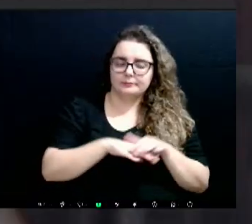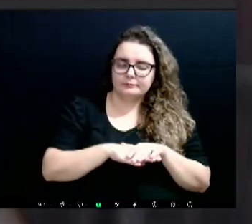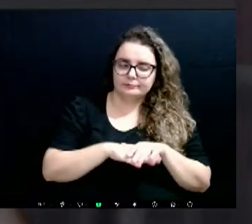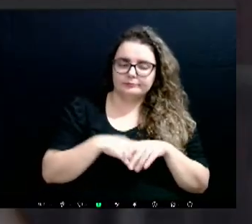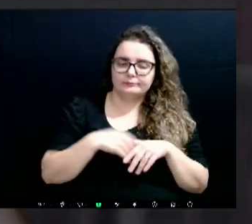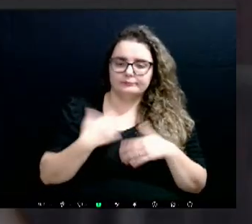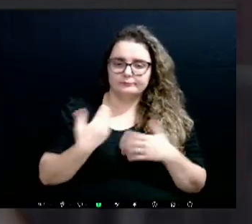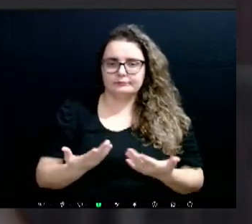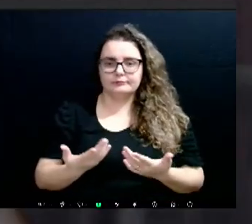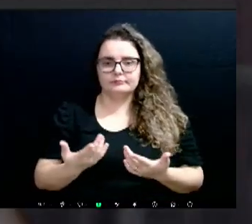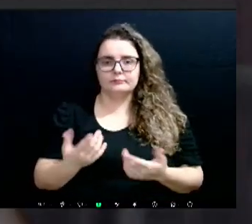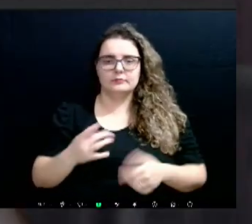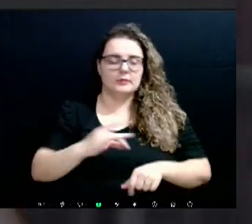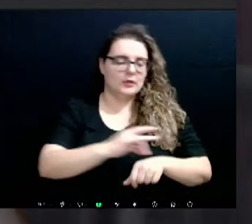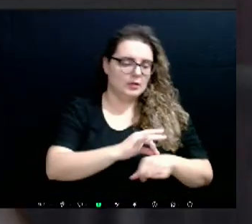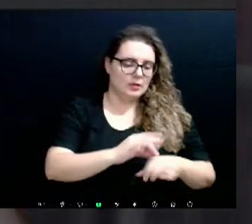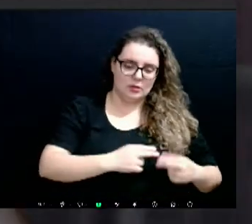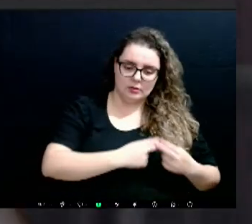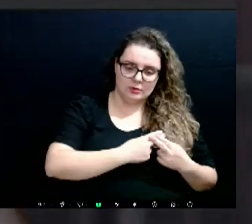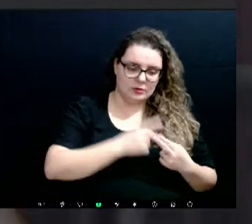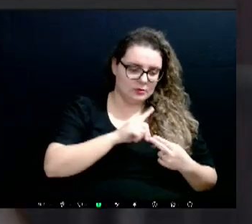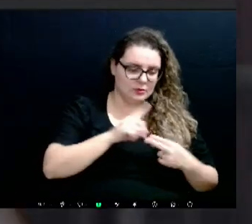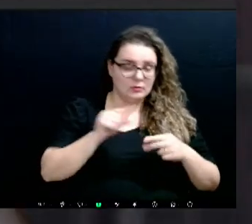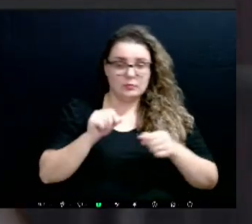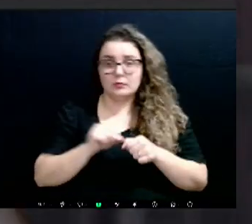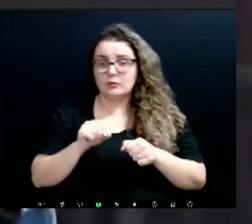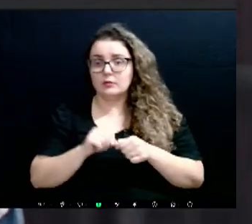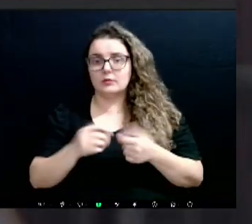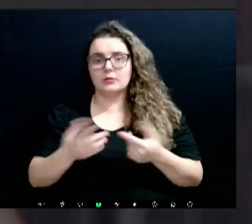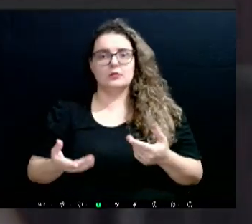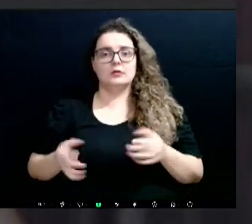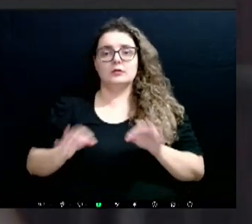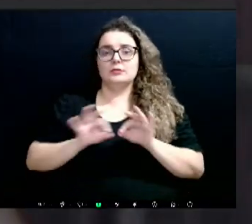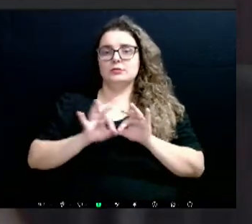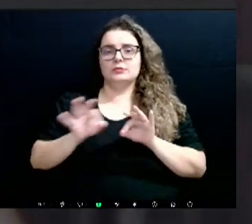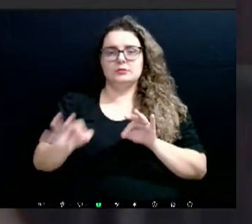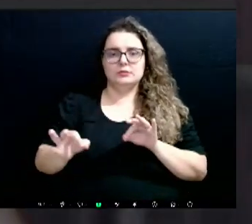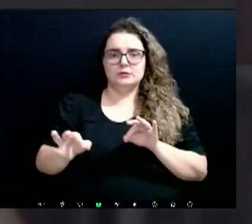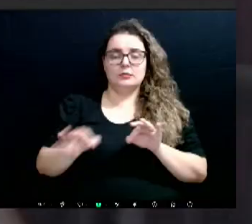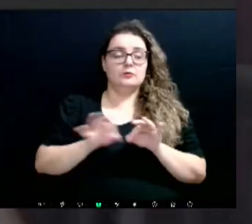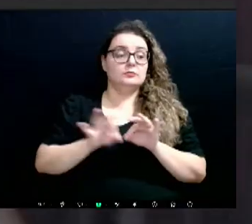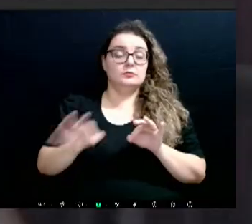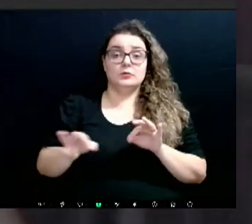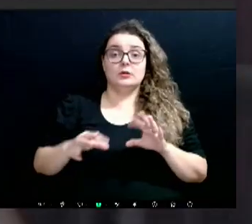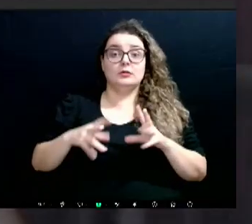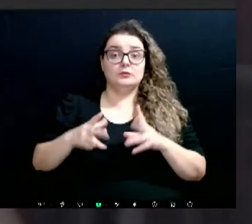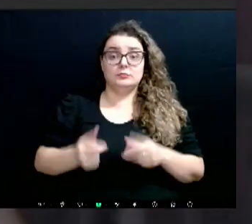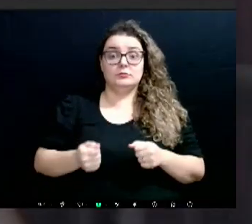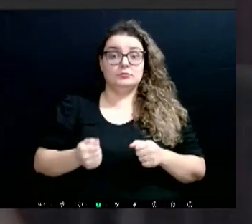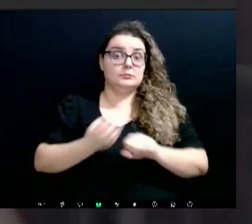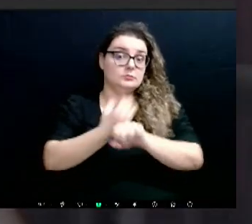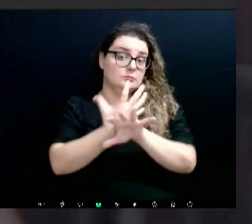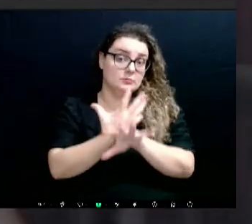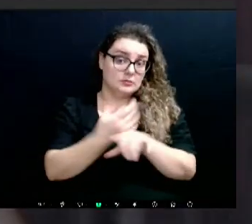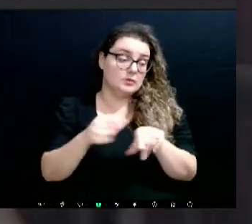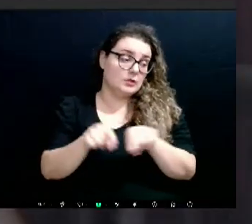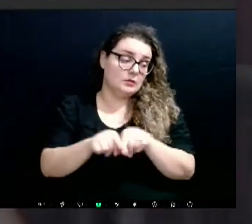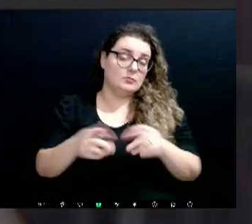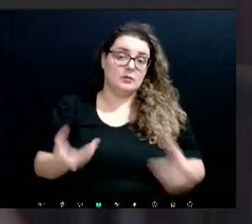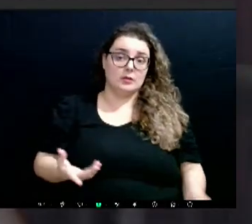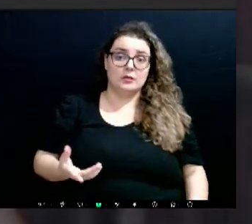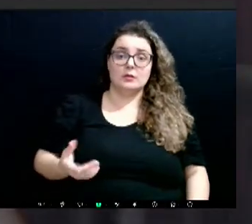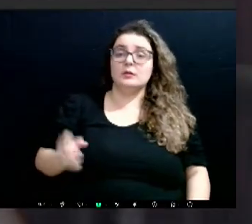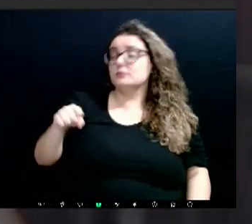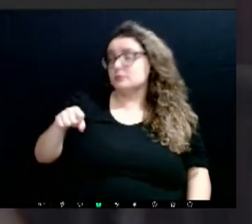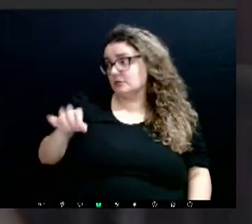lutos não feitos, assim, distâncias, o distanciamento, tudo era pela tela também, a gente não tinha essa